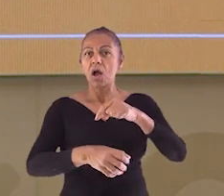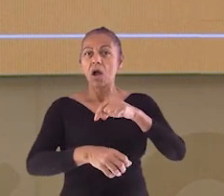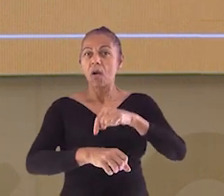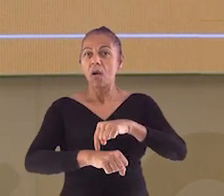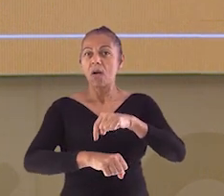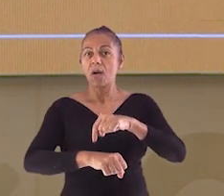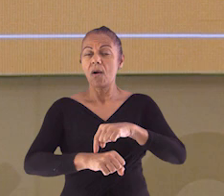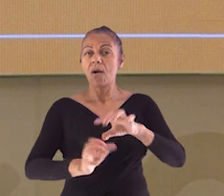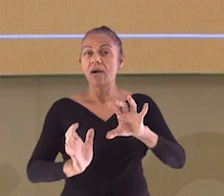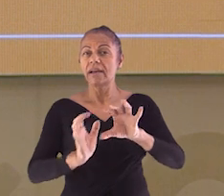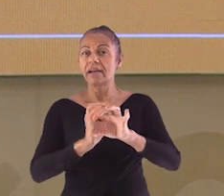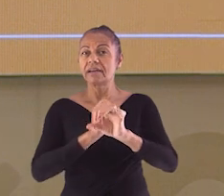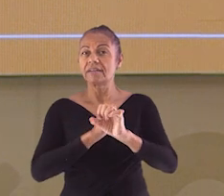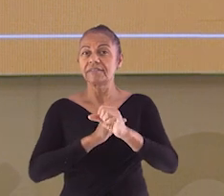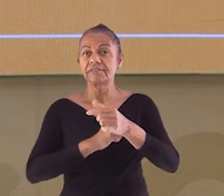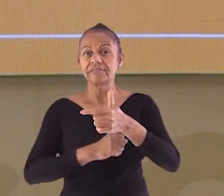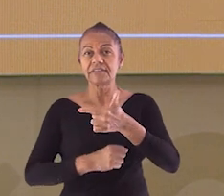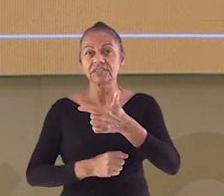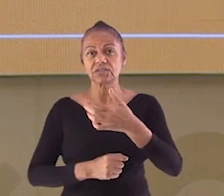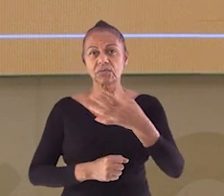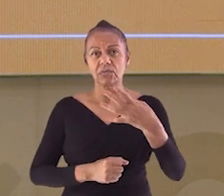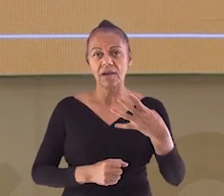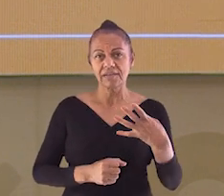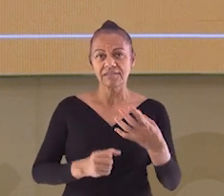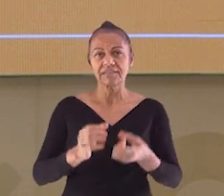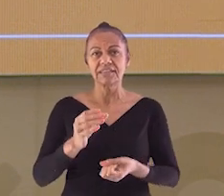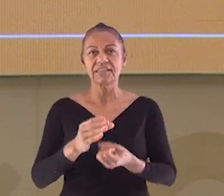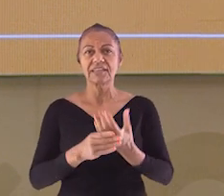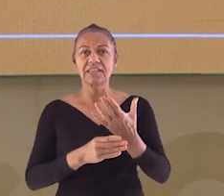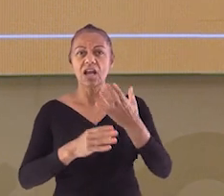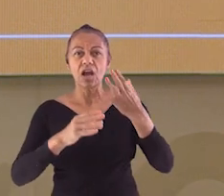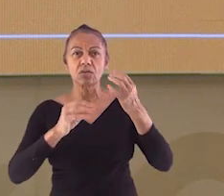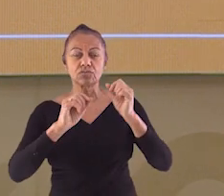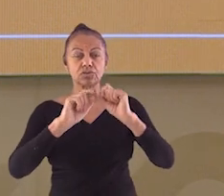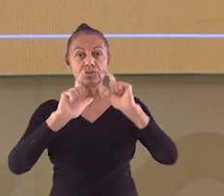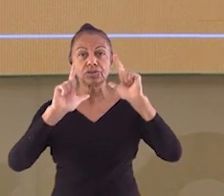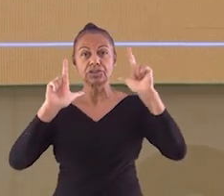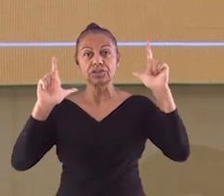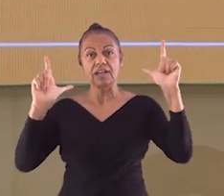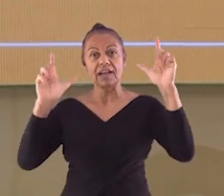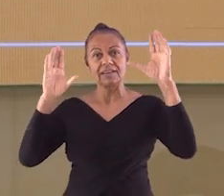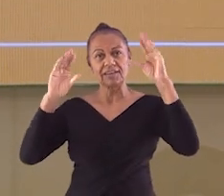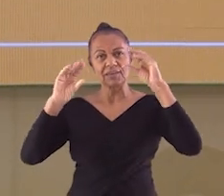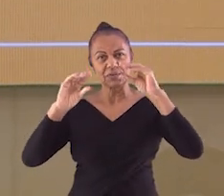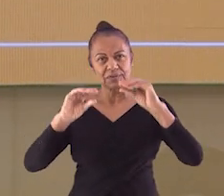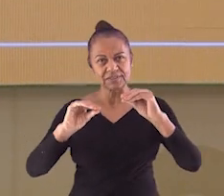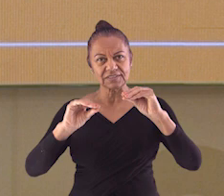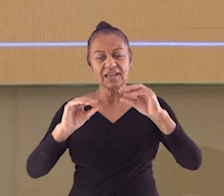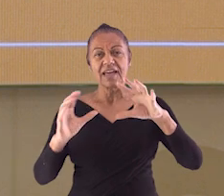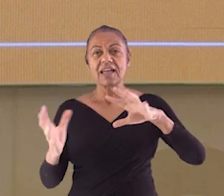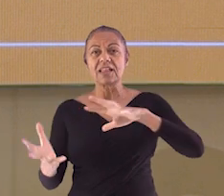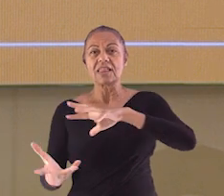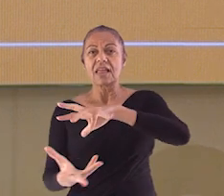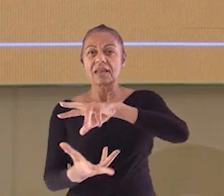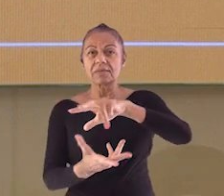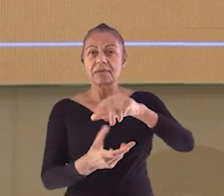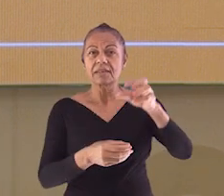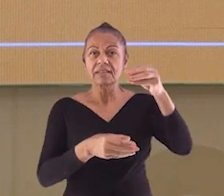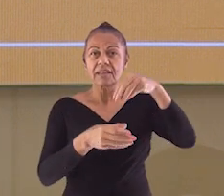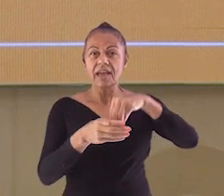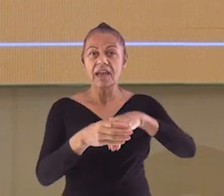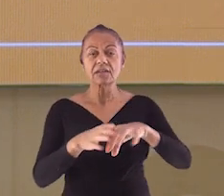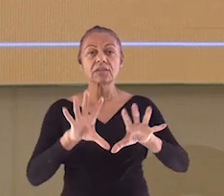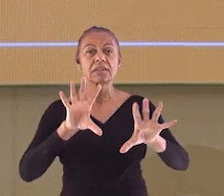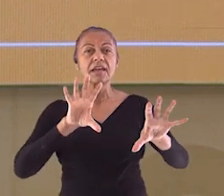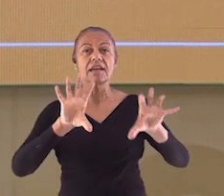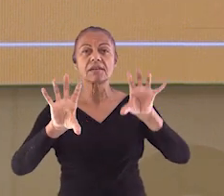24 horas, formando assim o dia e a noite. Então, nas regiões do planeta que